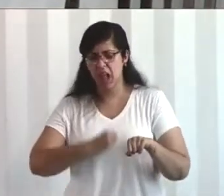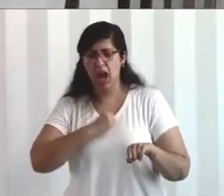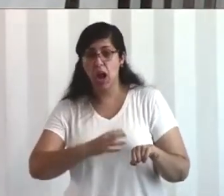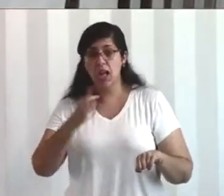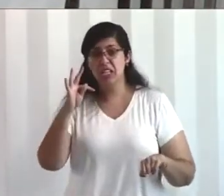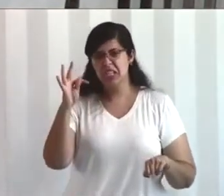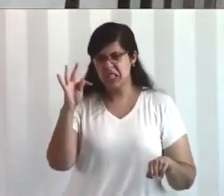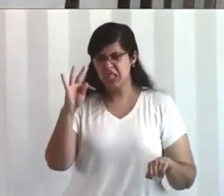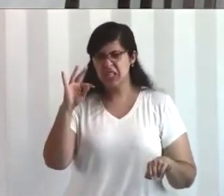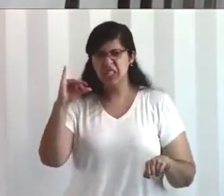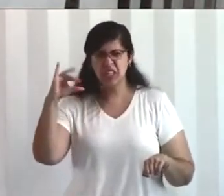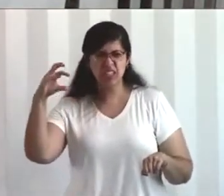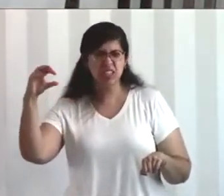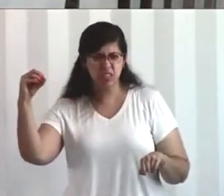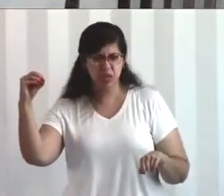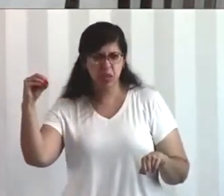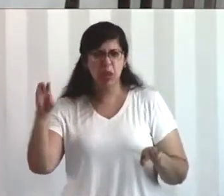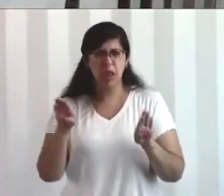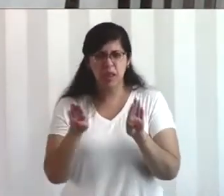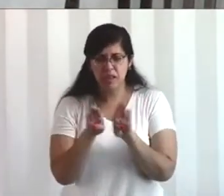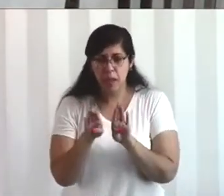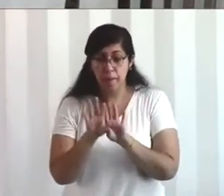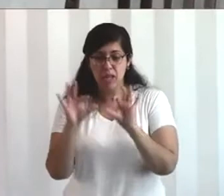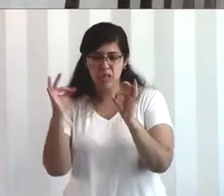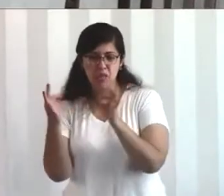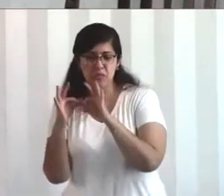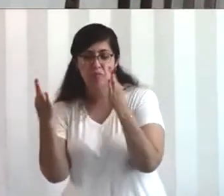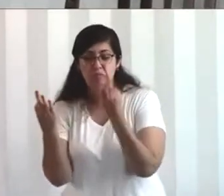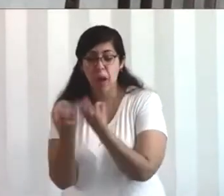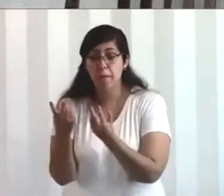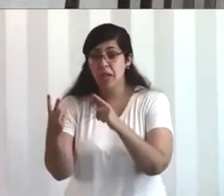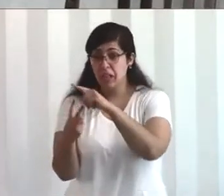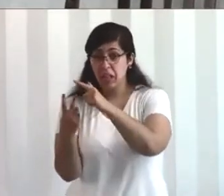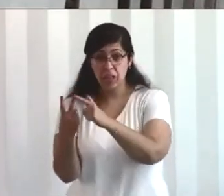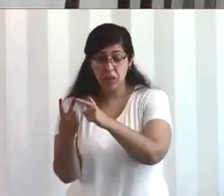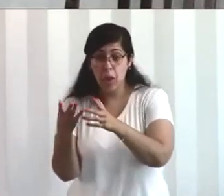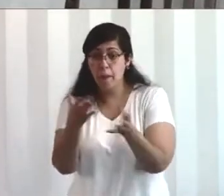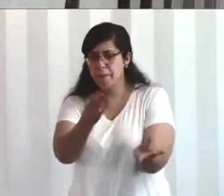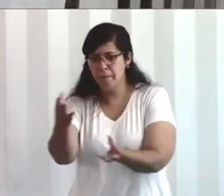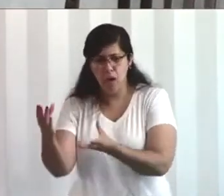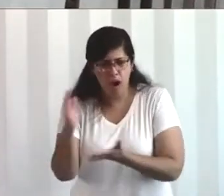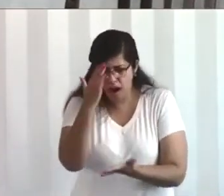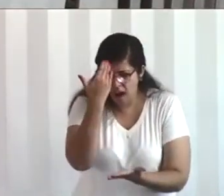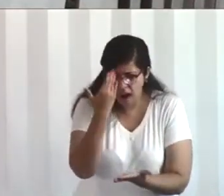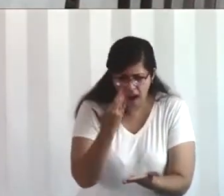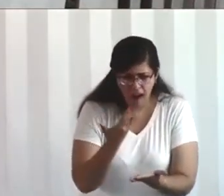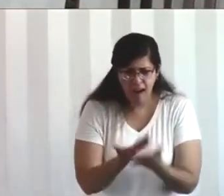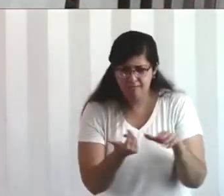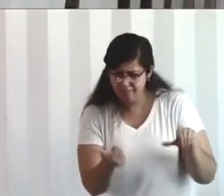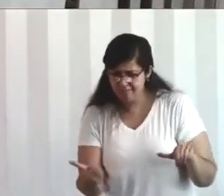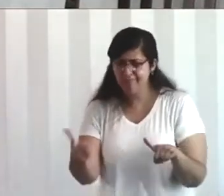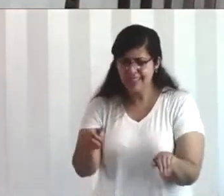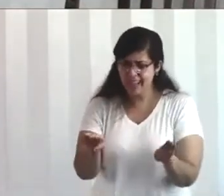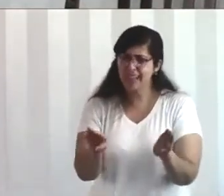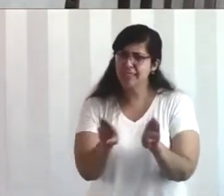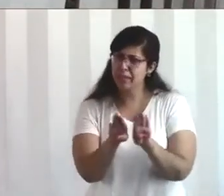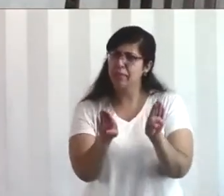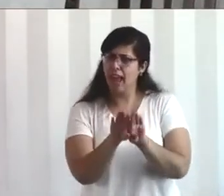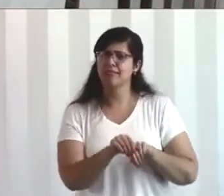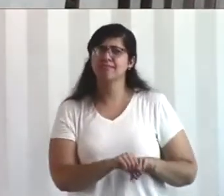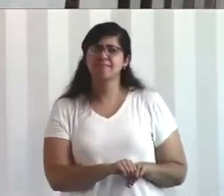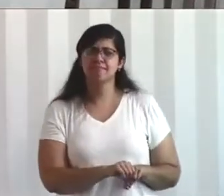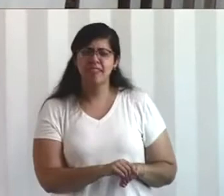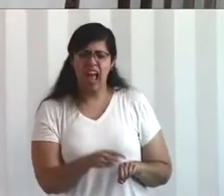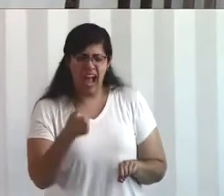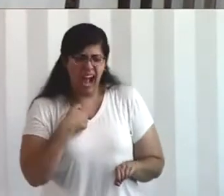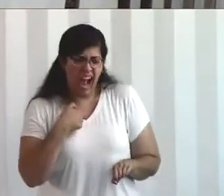Justus convertido, 2 casas, famílias, batizados, muitos outros crentes aqui nesta cidade, agora eu